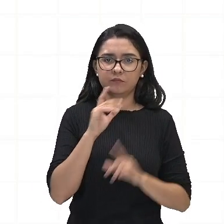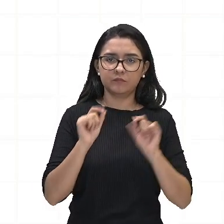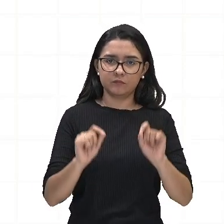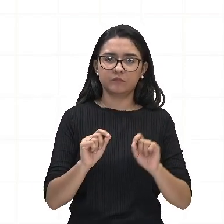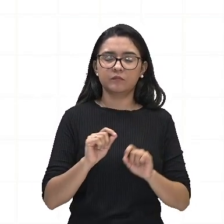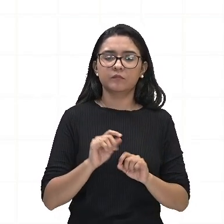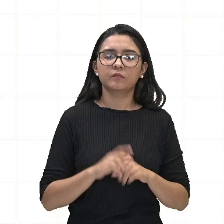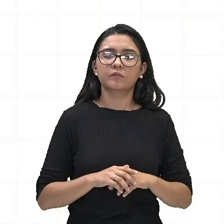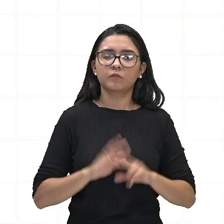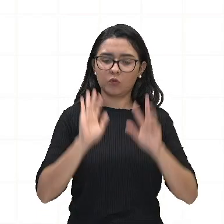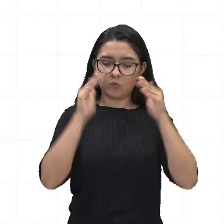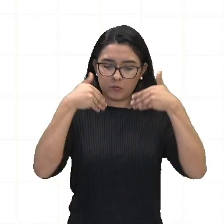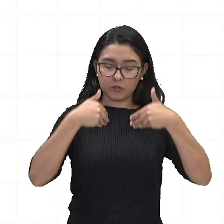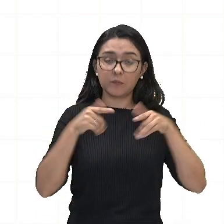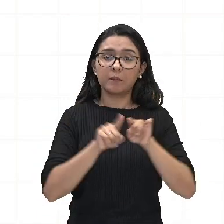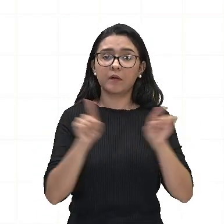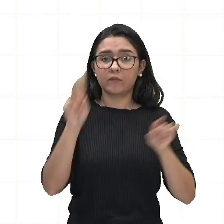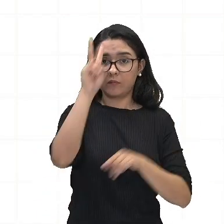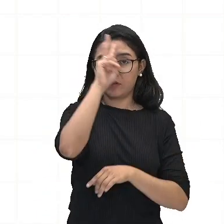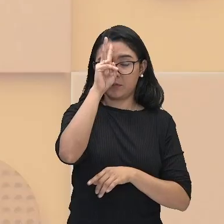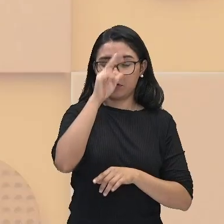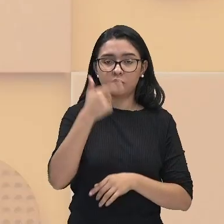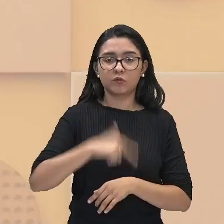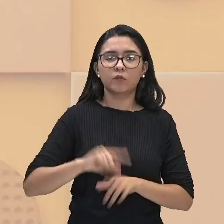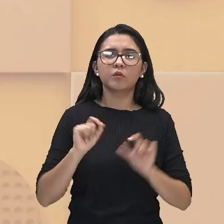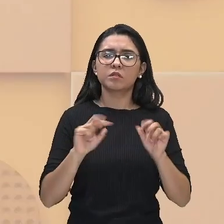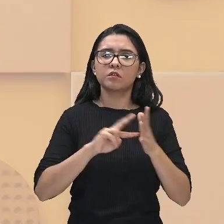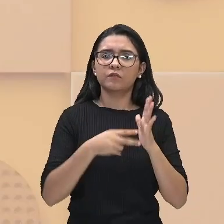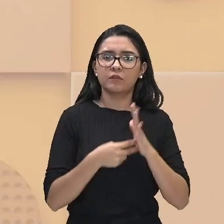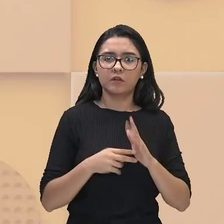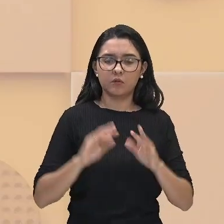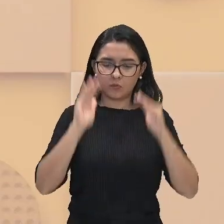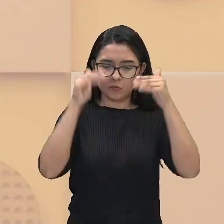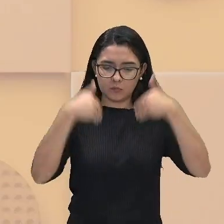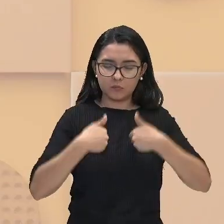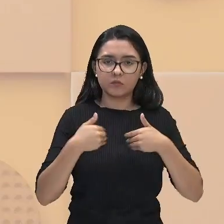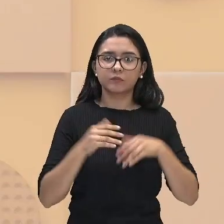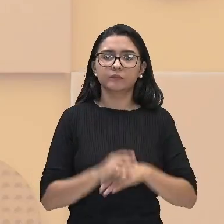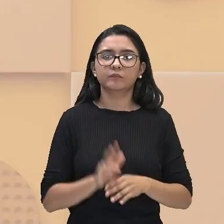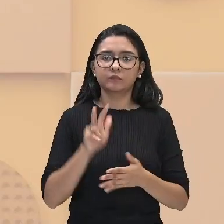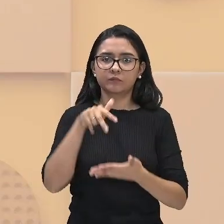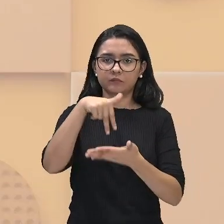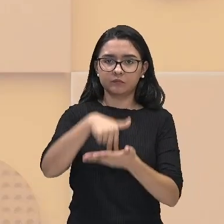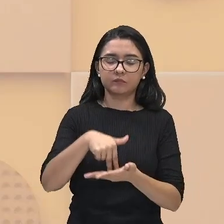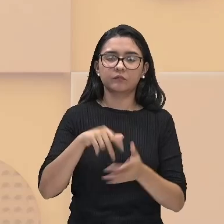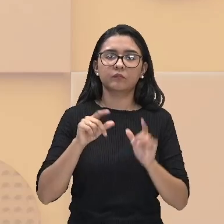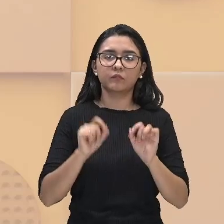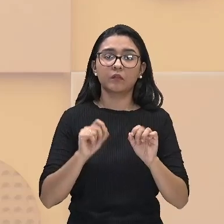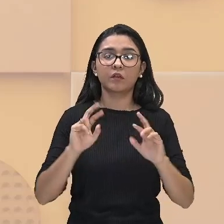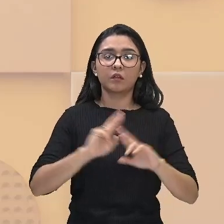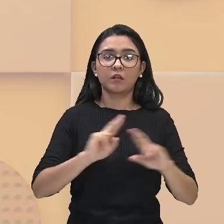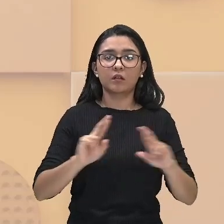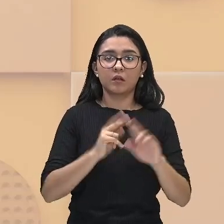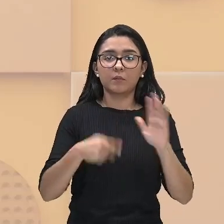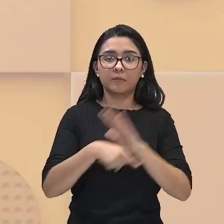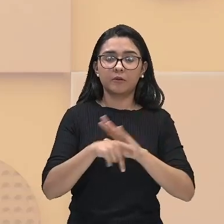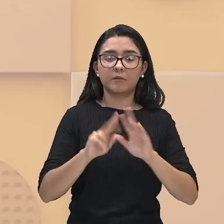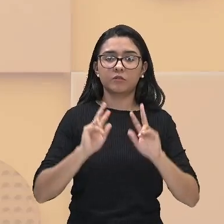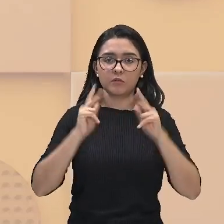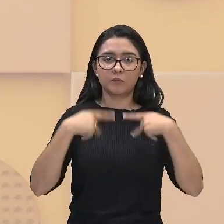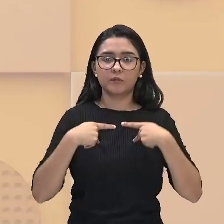humanismo, mas vamos recordar, né? O que seria o humanismo? É justamente favorecer as questões que estão relacionadas ao ser